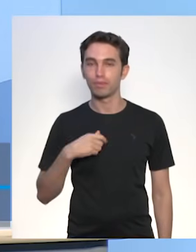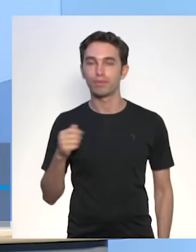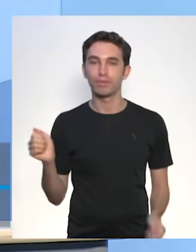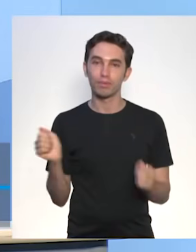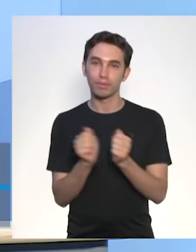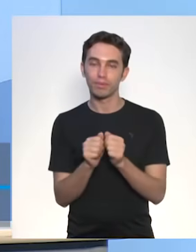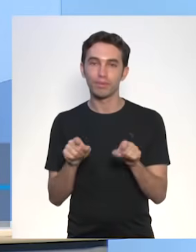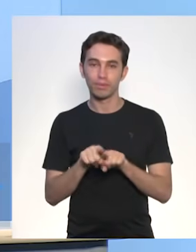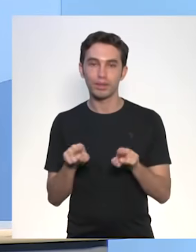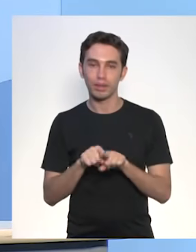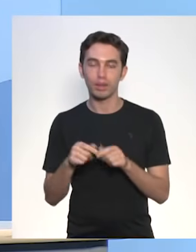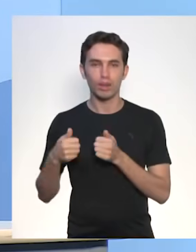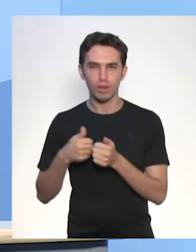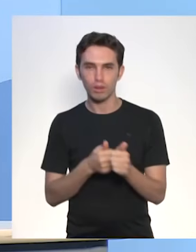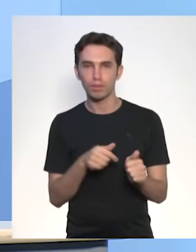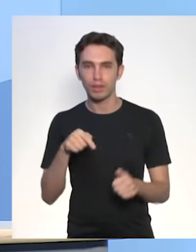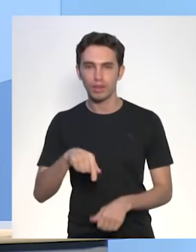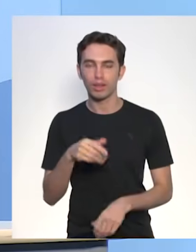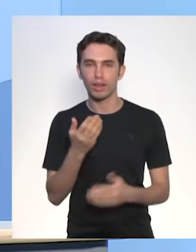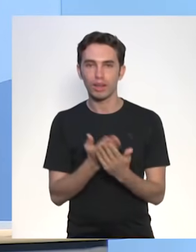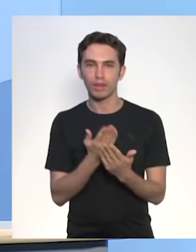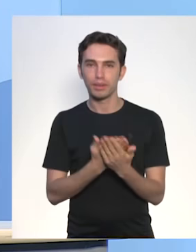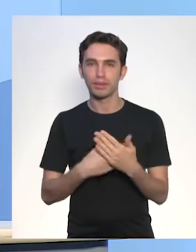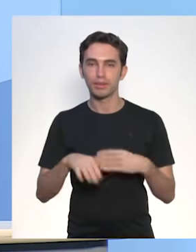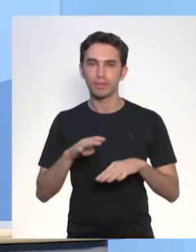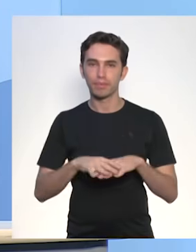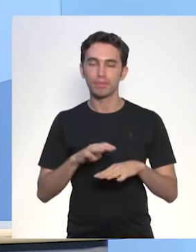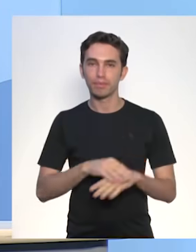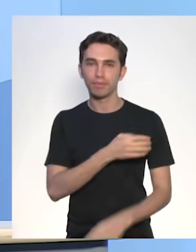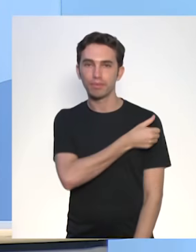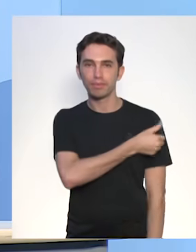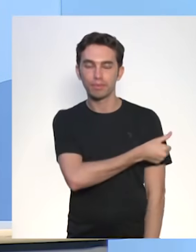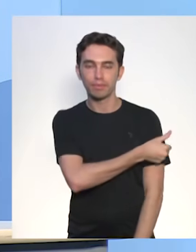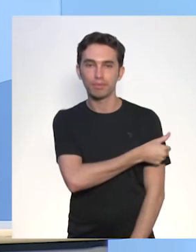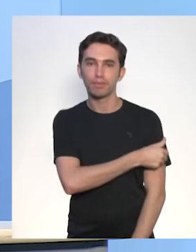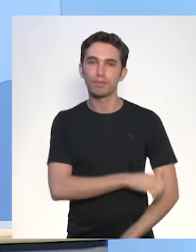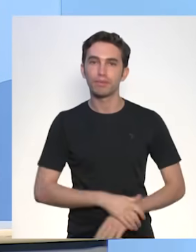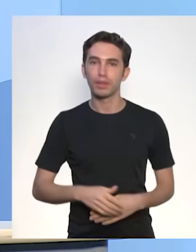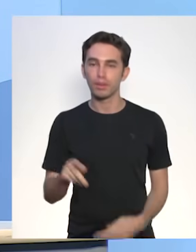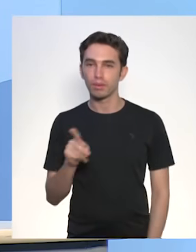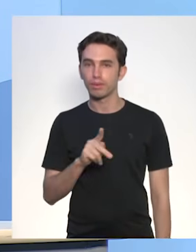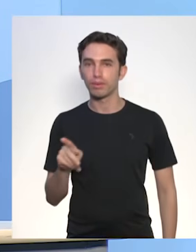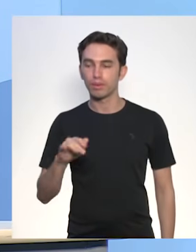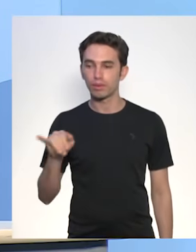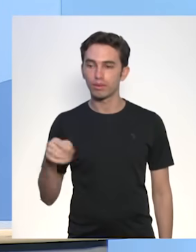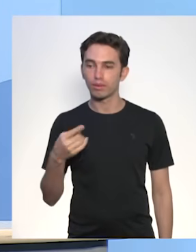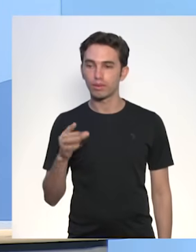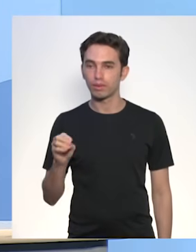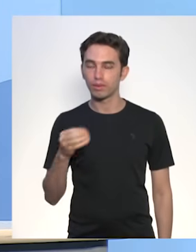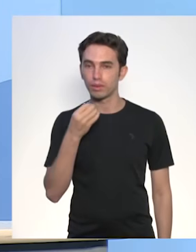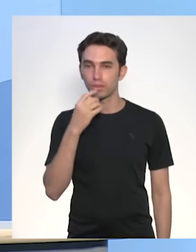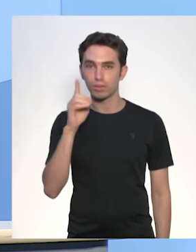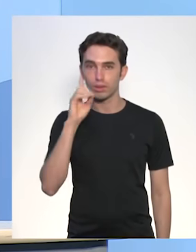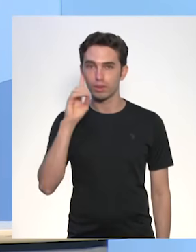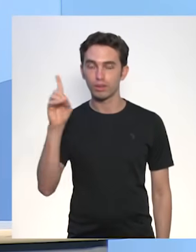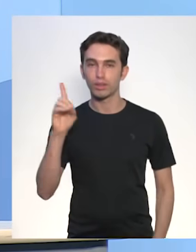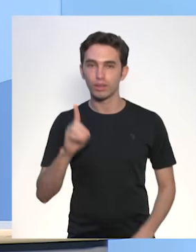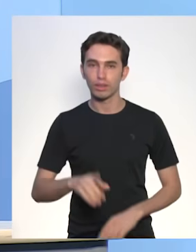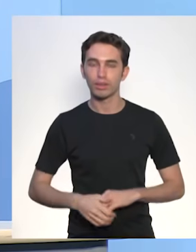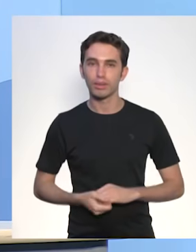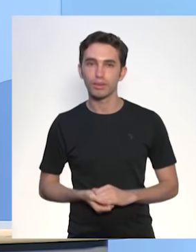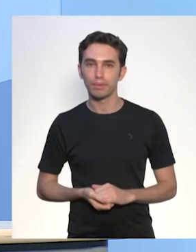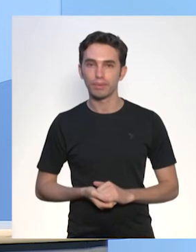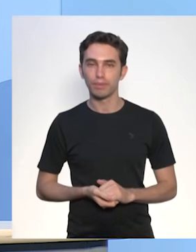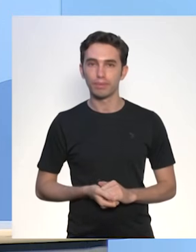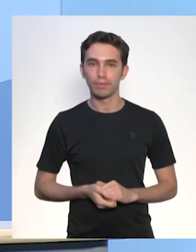para mais uma aula de matemática, sexto ano. Aqui eu cumprimento o professor João Paulo, dando bom dia a todos, tá? Lá da escola Neide Celestina